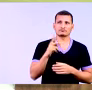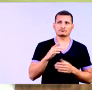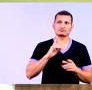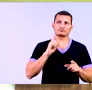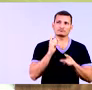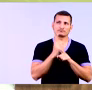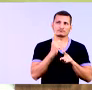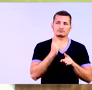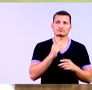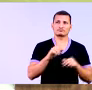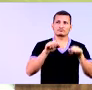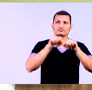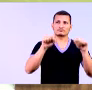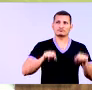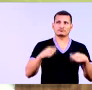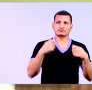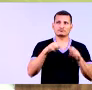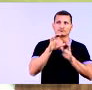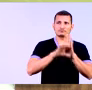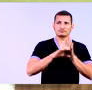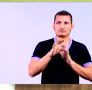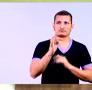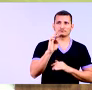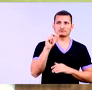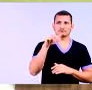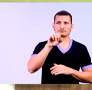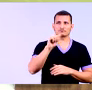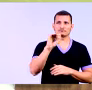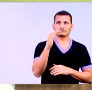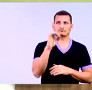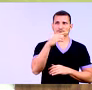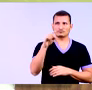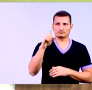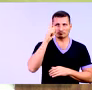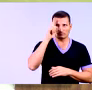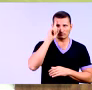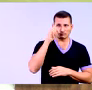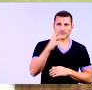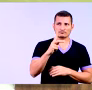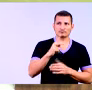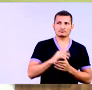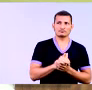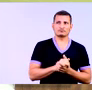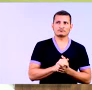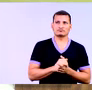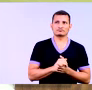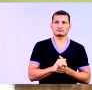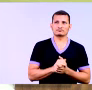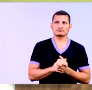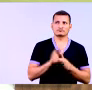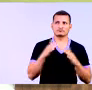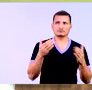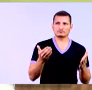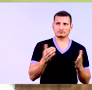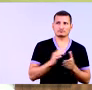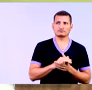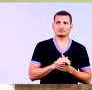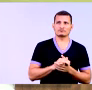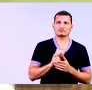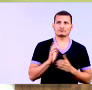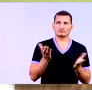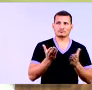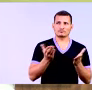que precisam do conceito de transação no dia a dia deles. Então, gente, o que nós